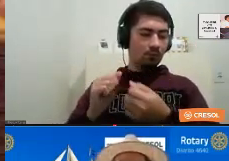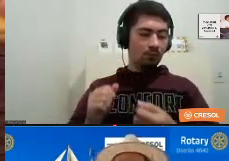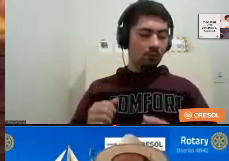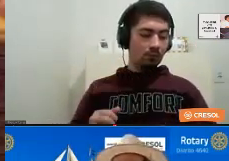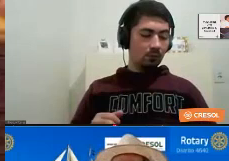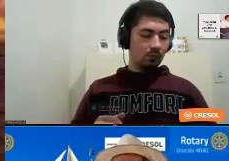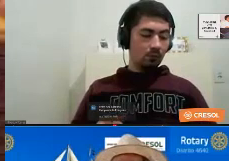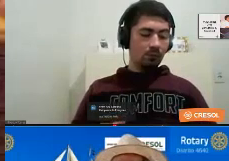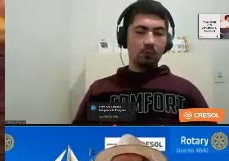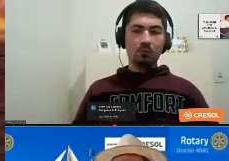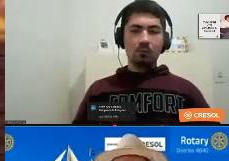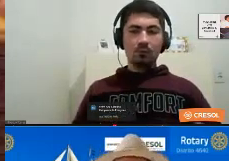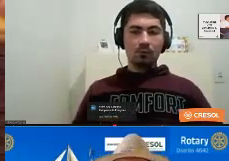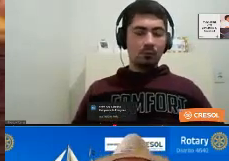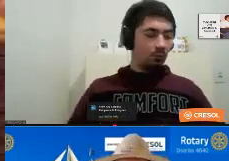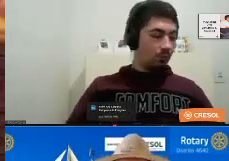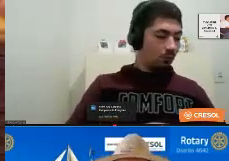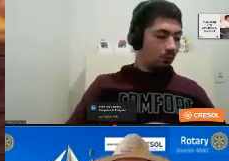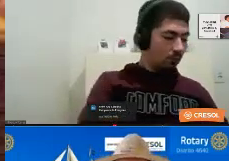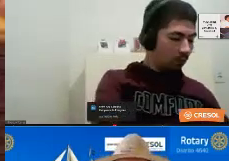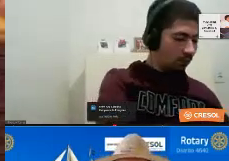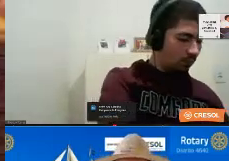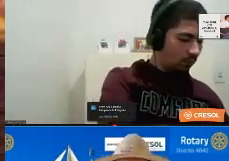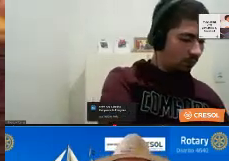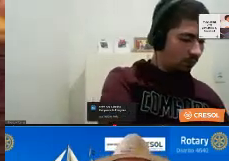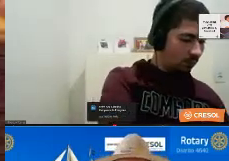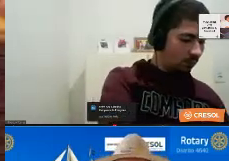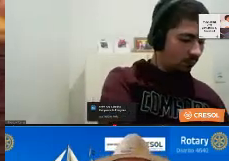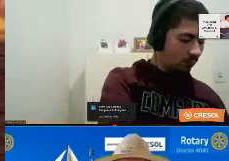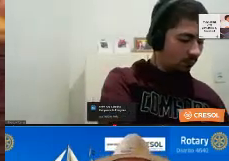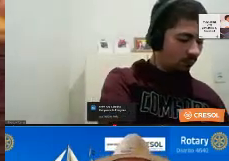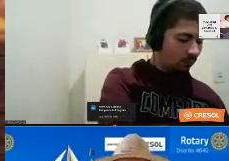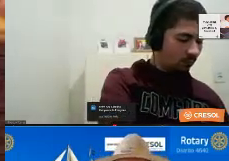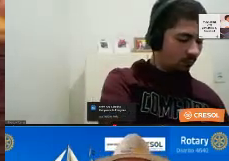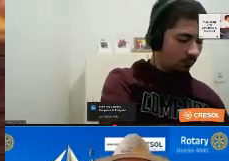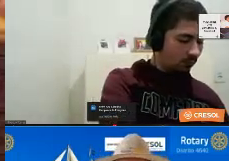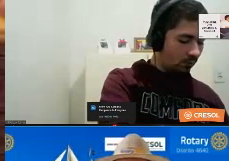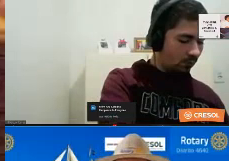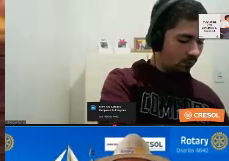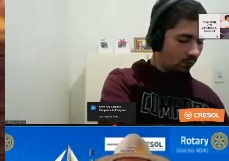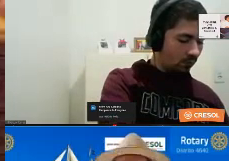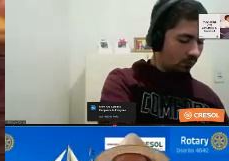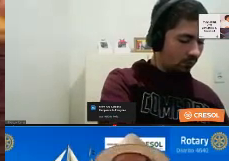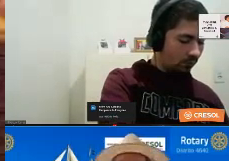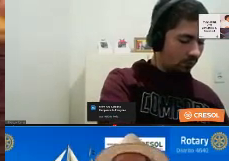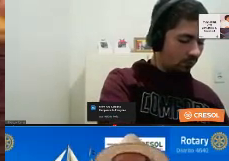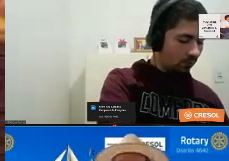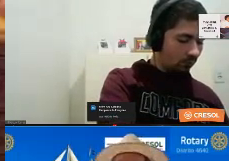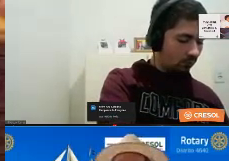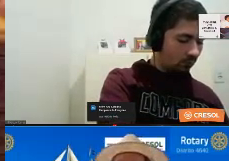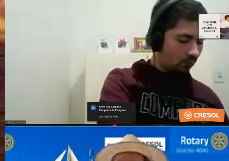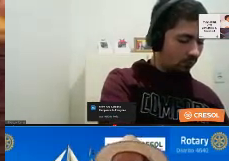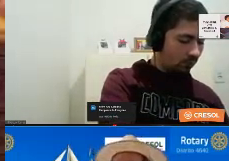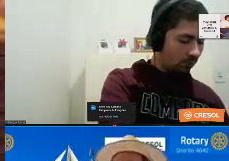maravilhosa. O Eduardo também me inspirou para que, dentro do Rotary, eu pudesse